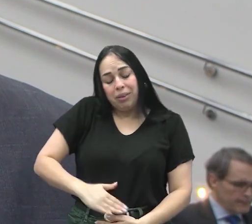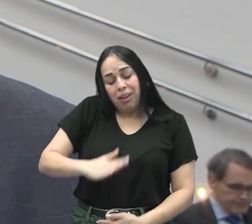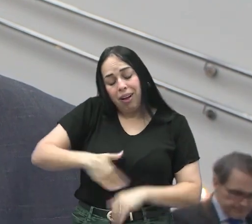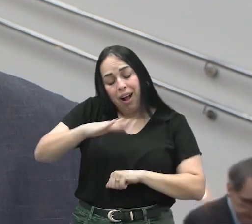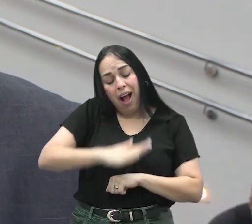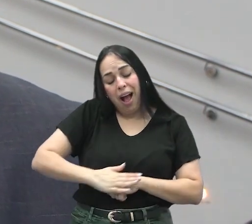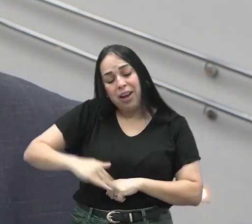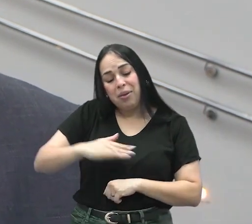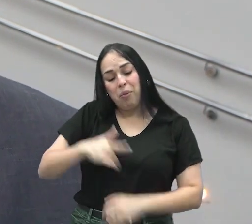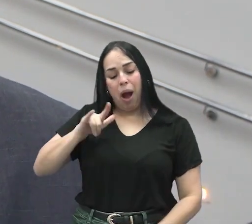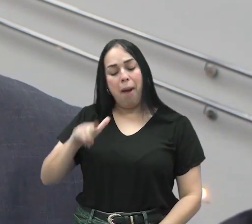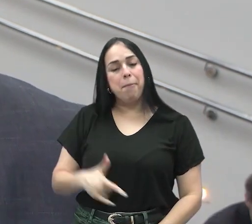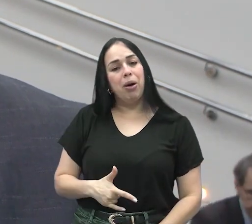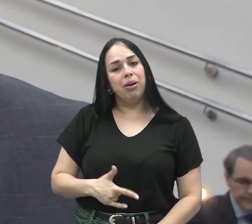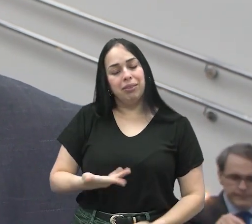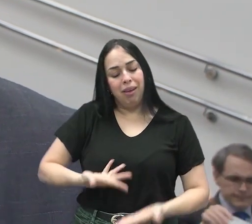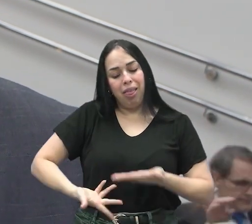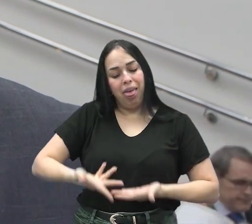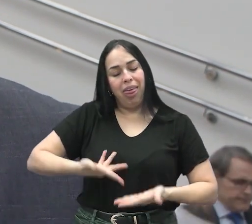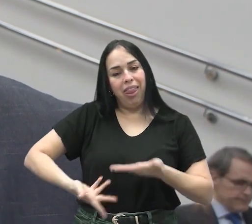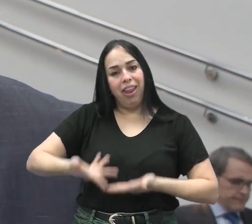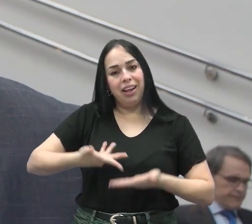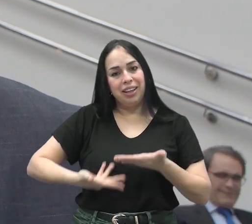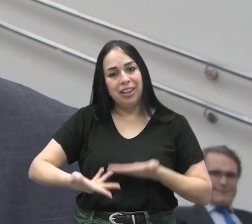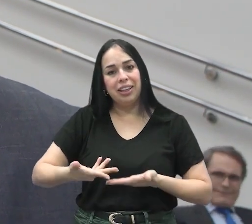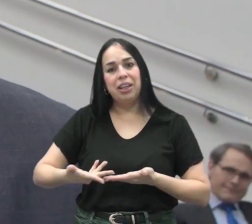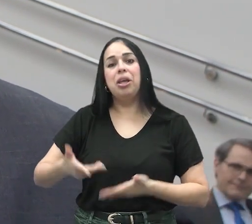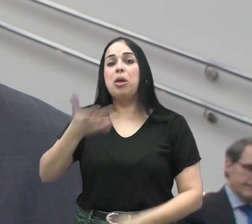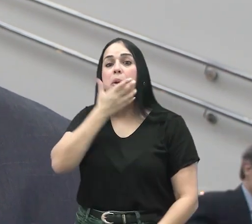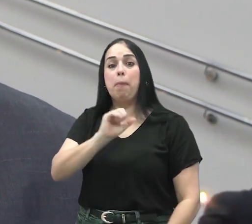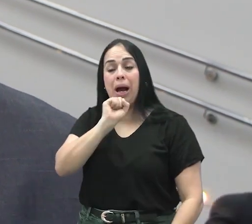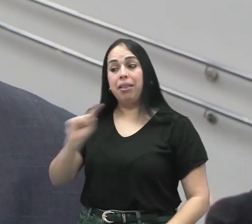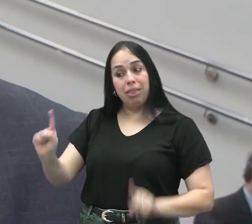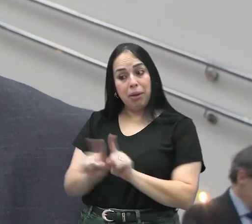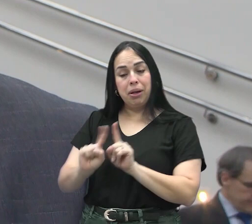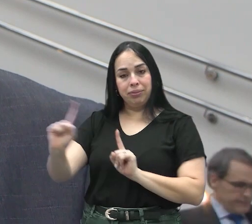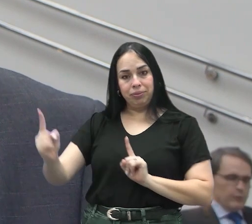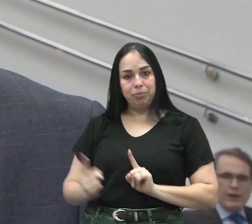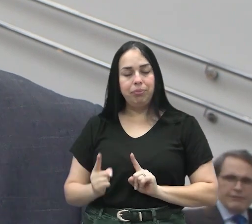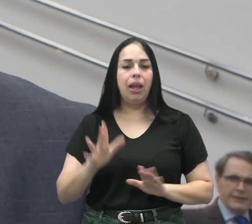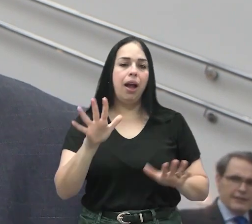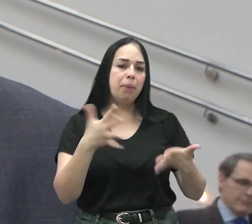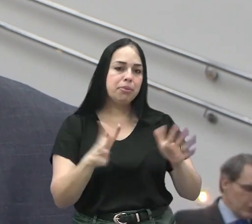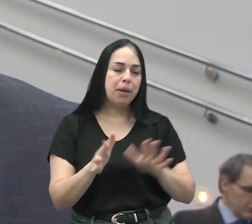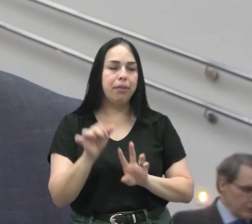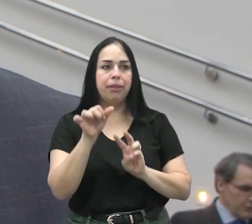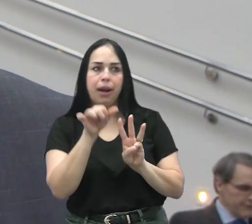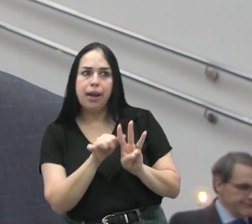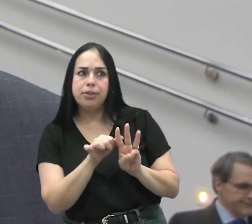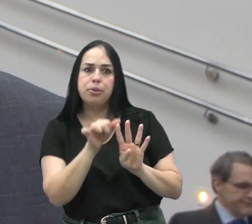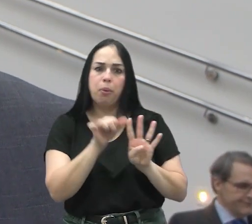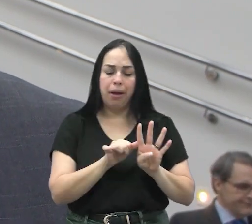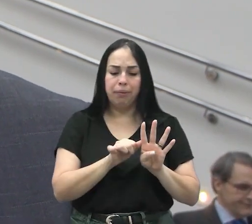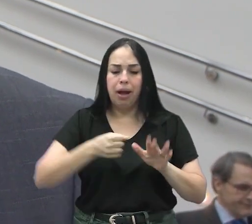aquela carinho, aquele amor, aquele relacionamento de mãe, de pai com o filho e tal. Daí chega lá 2, 3,